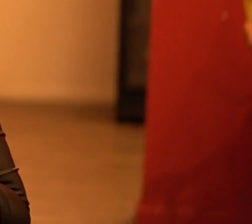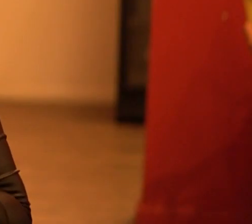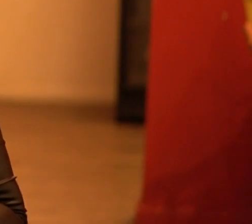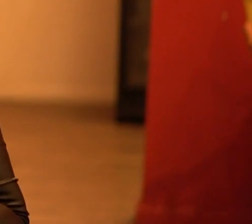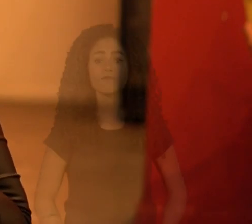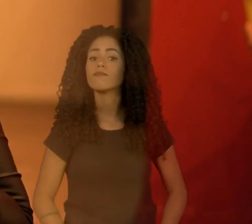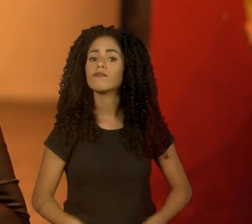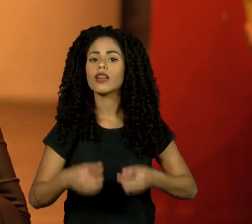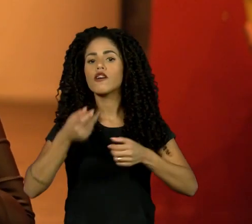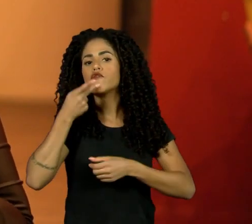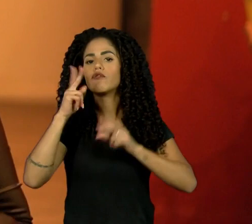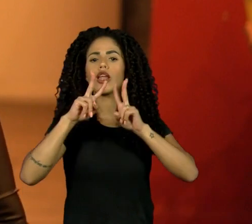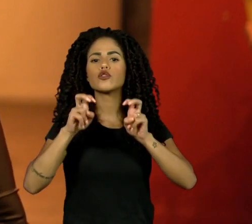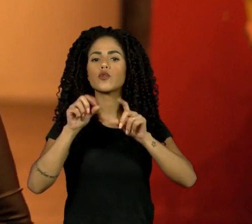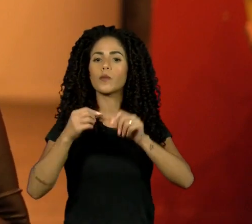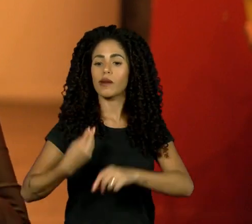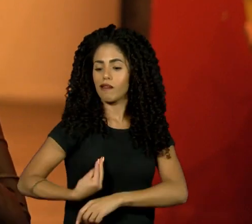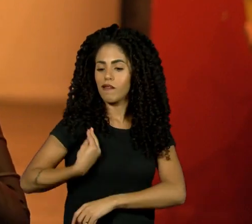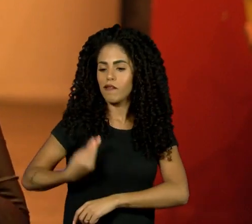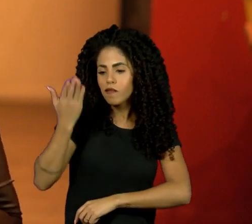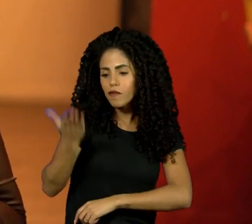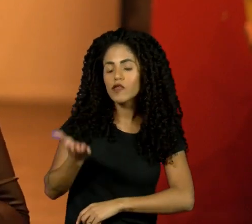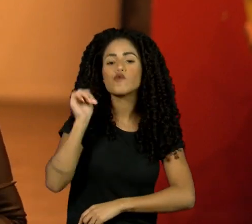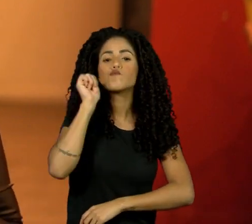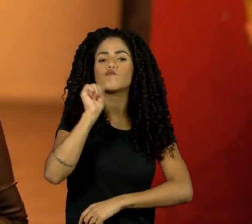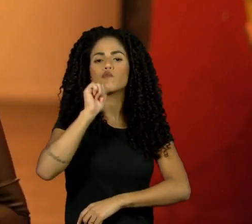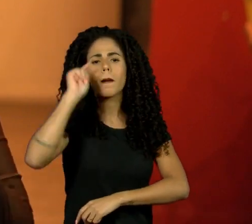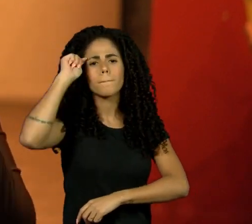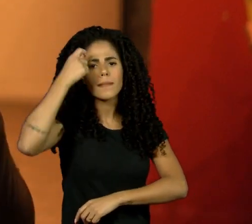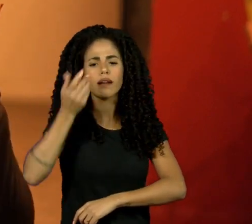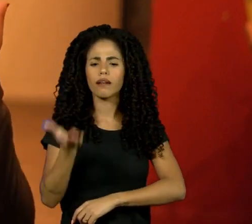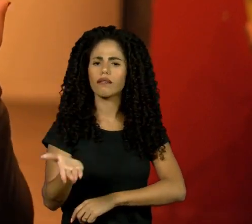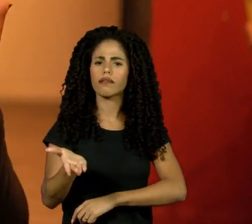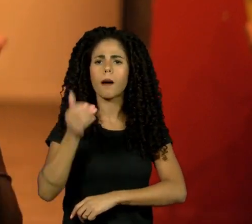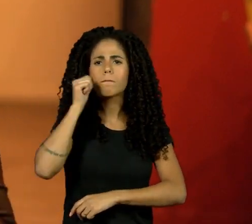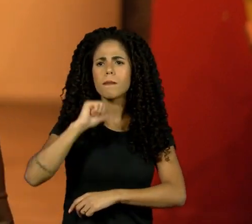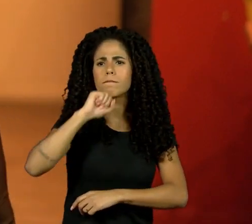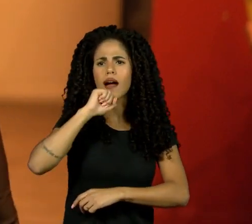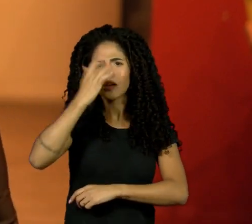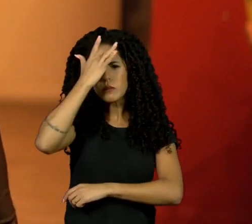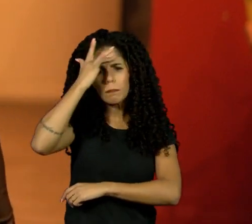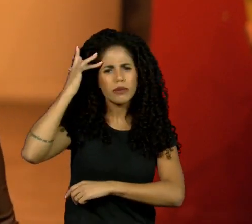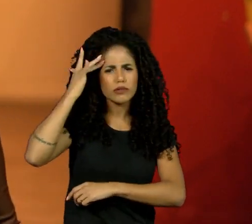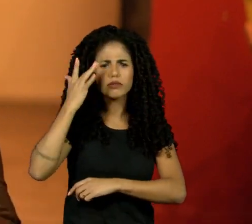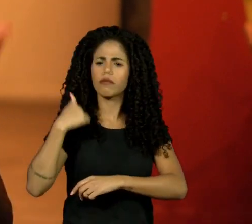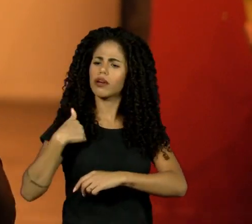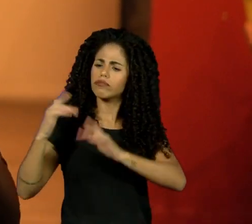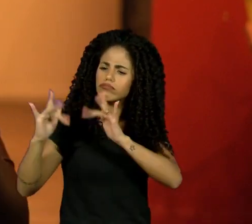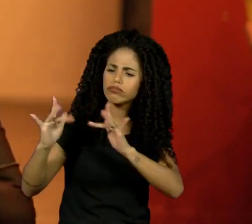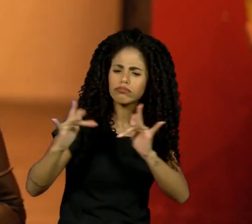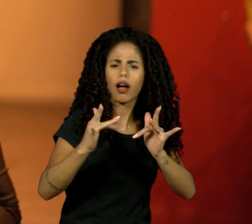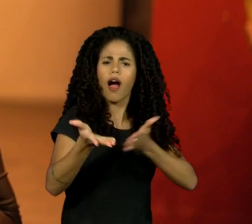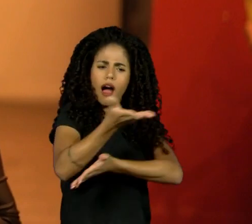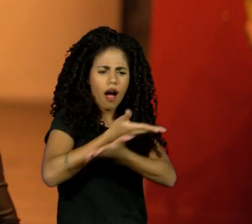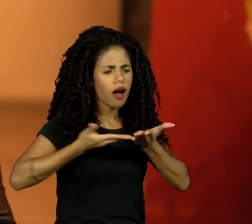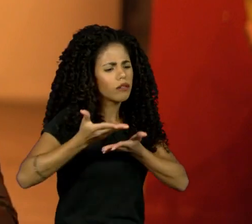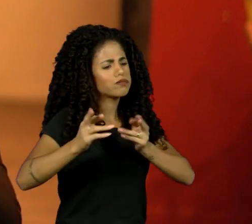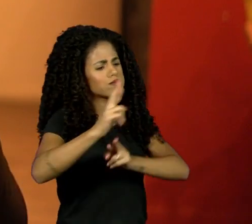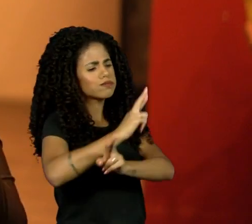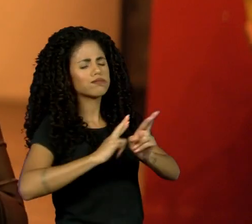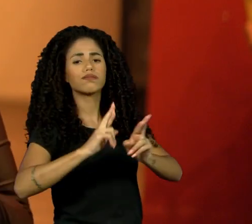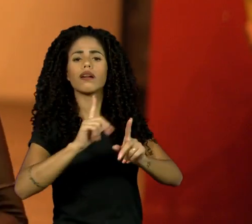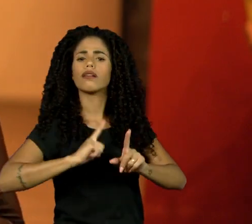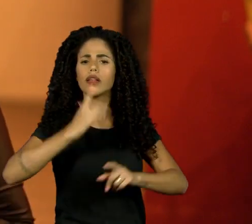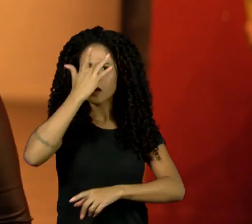Eu vou falar sobre a vida de uma mulher preta, eu vou falar da vida de uma mãe, eu vou falar da vida de uma pessoa que tem relacionamentos, eu vou falar de uma pessoa que muitas vezes